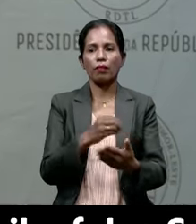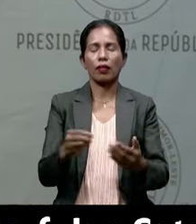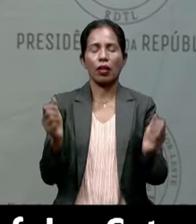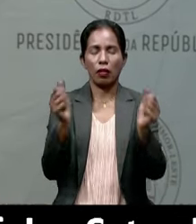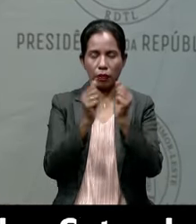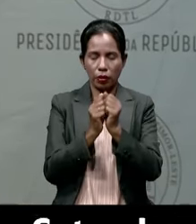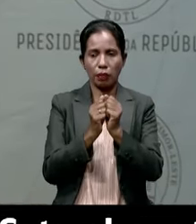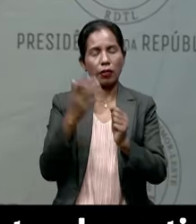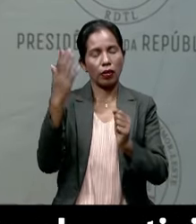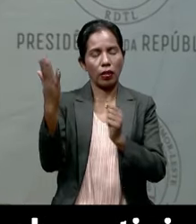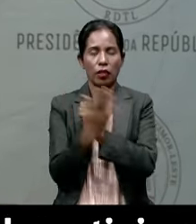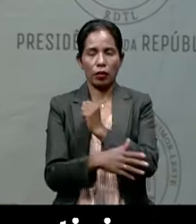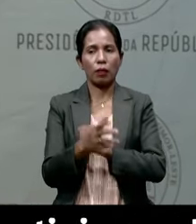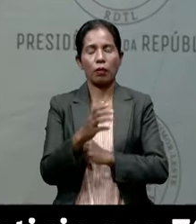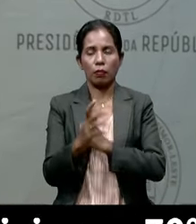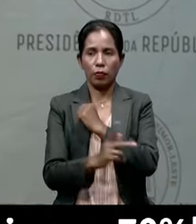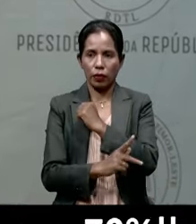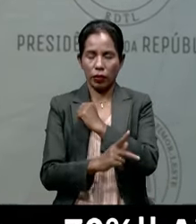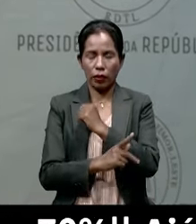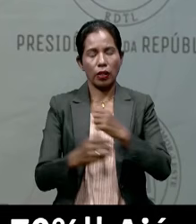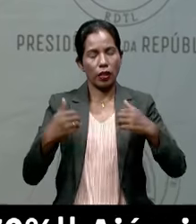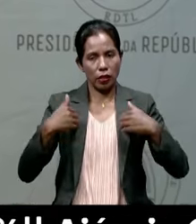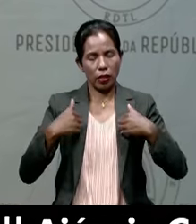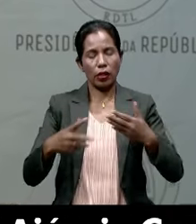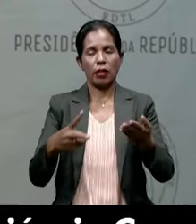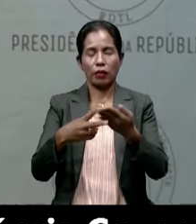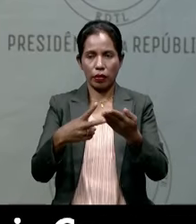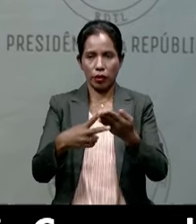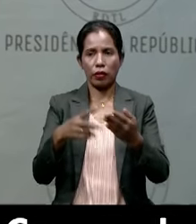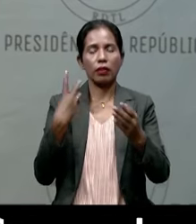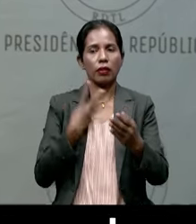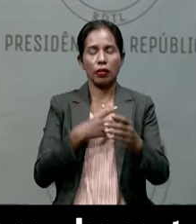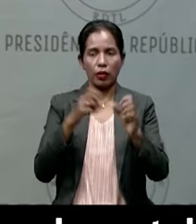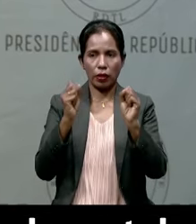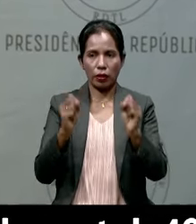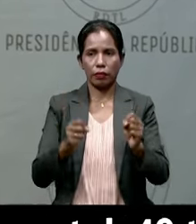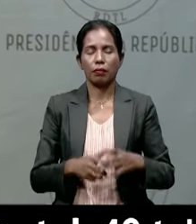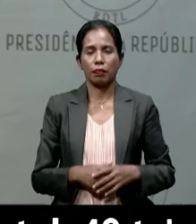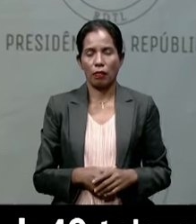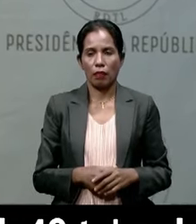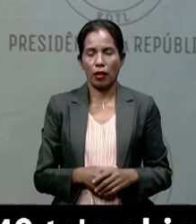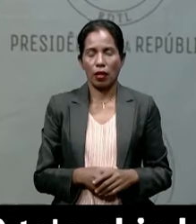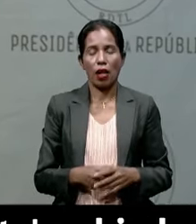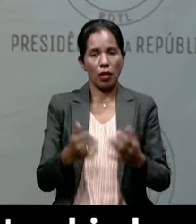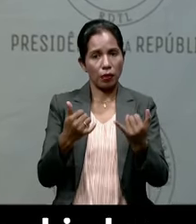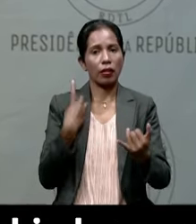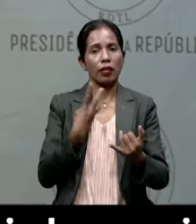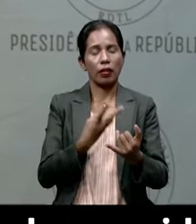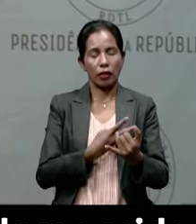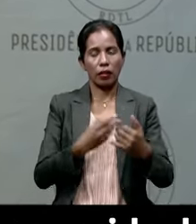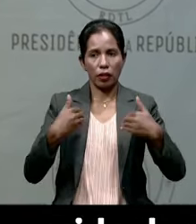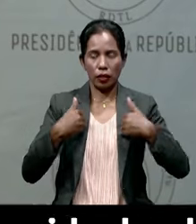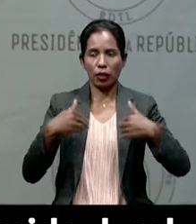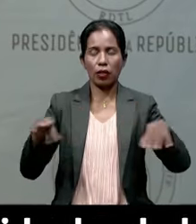só ficar em Portugal. E a ideia é que seja um visto de acordo com as leis aplicáveis às regras Schengen. Portanto, é nisso que Portugal está a